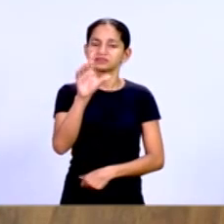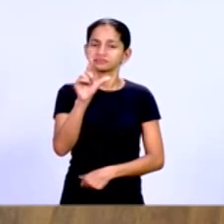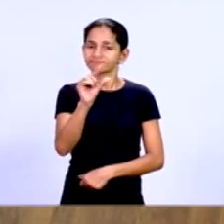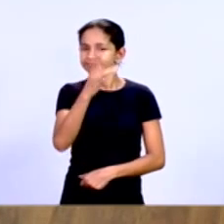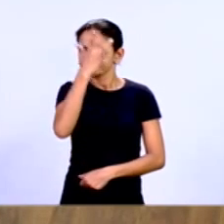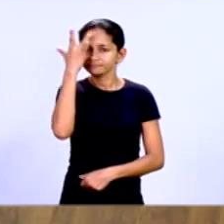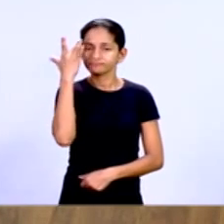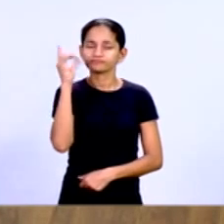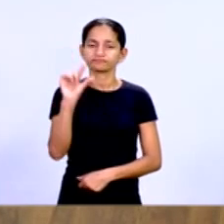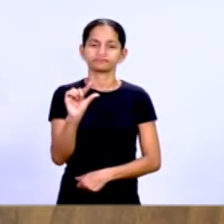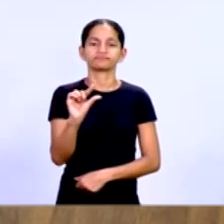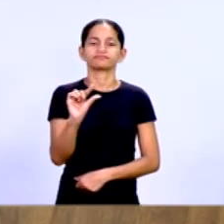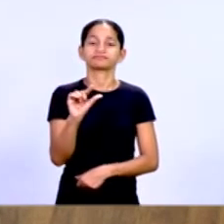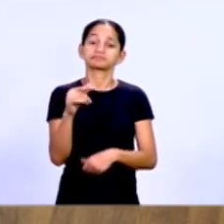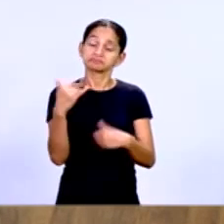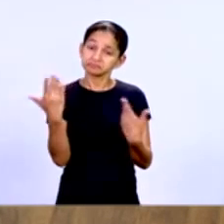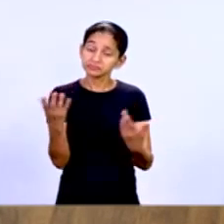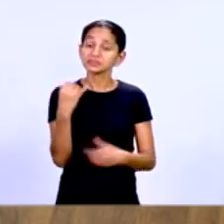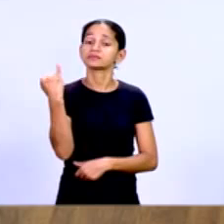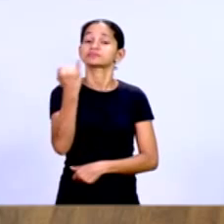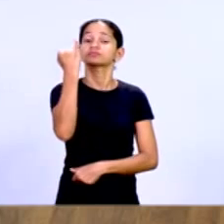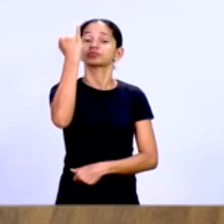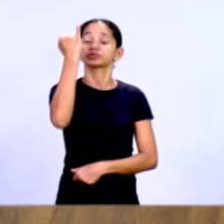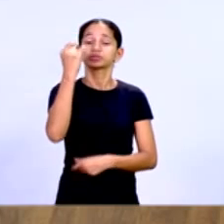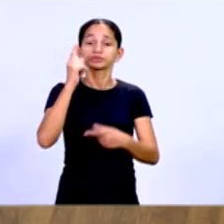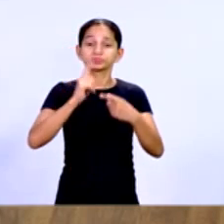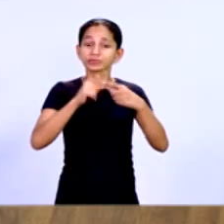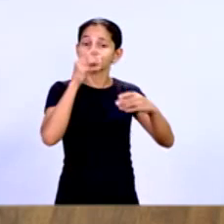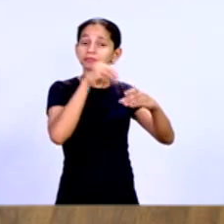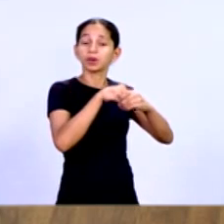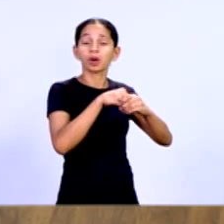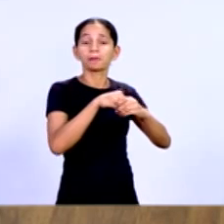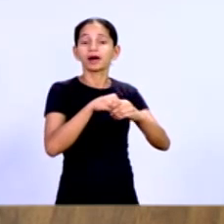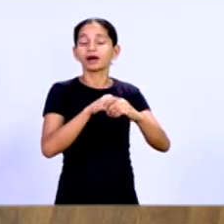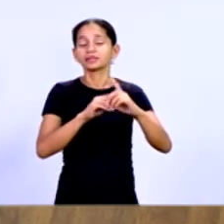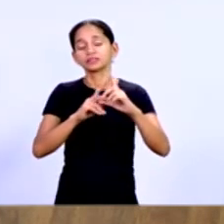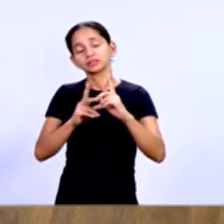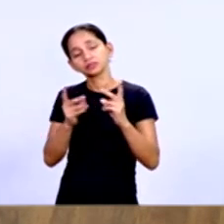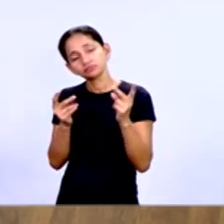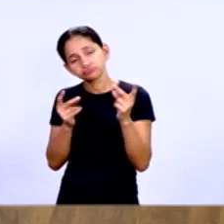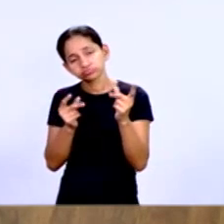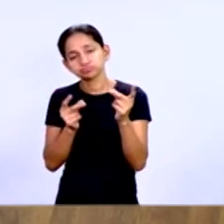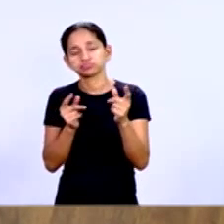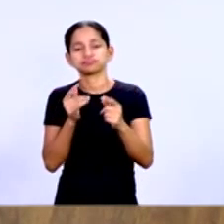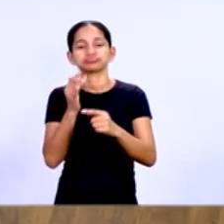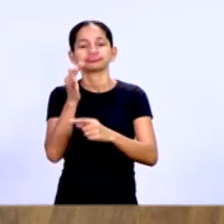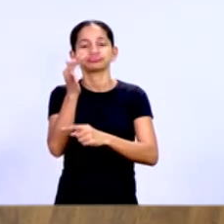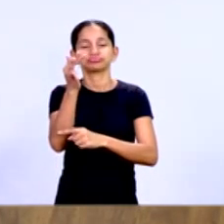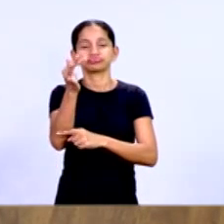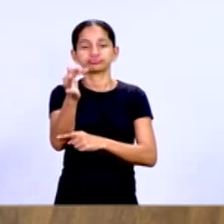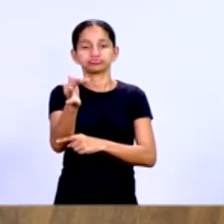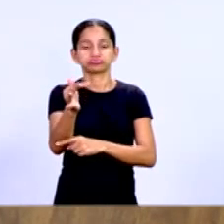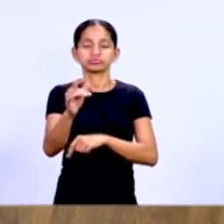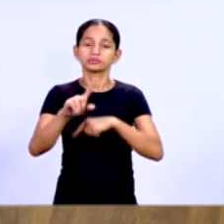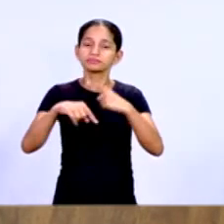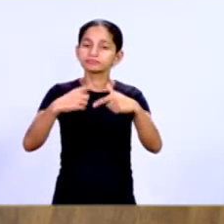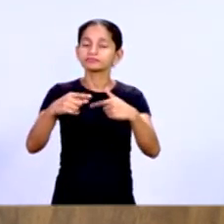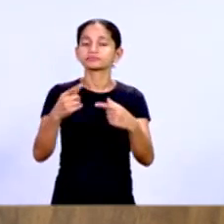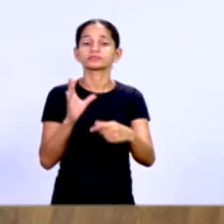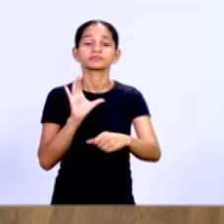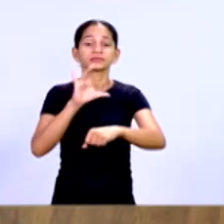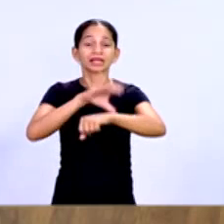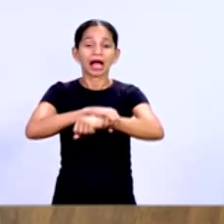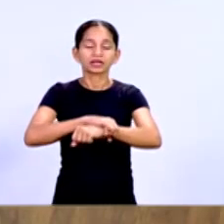investimento, mas um investimento importante porque é uma poupança que você faz a longuíssimo prazo, né, como uma forma de